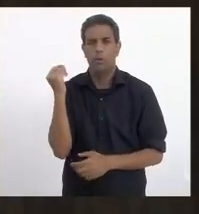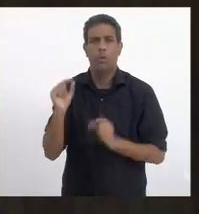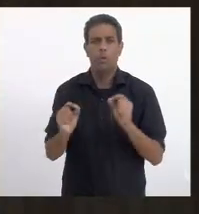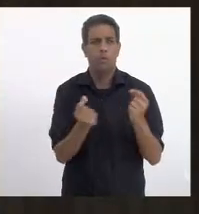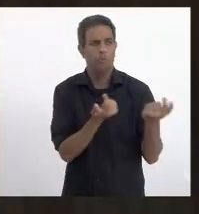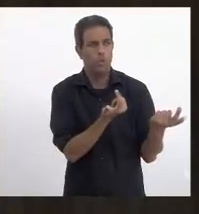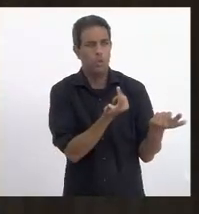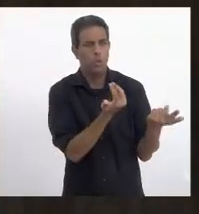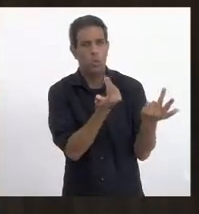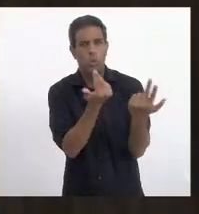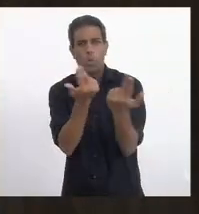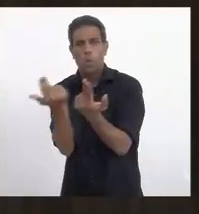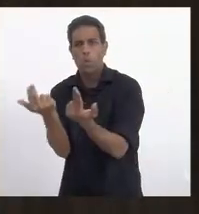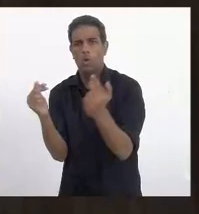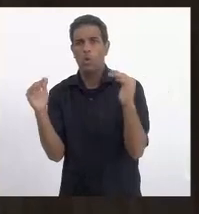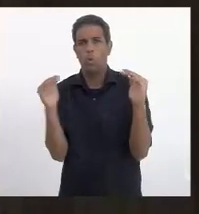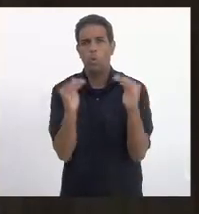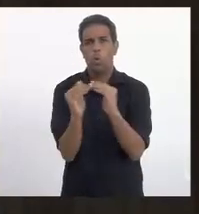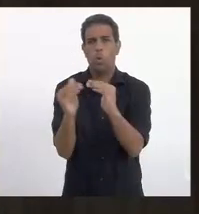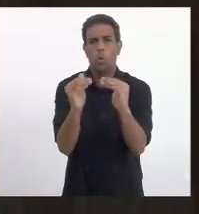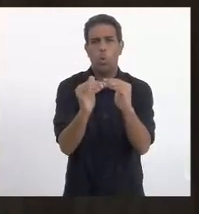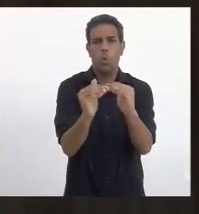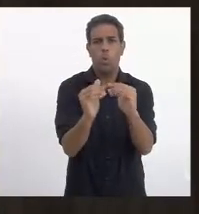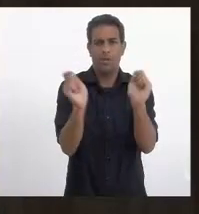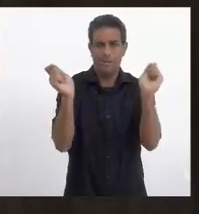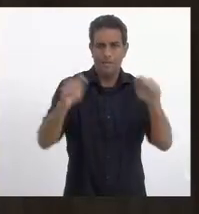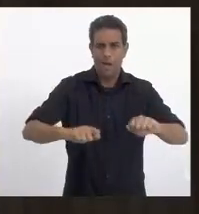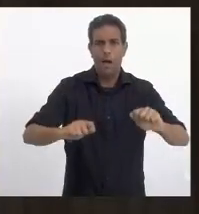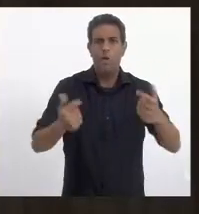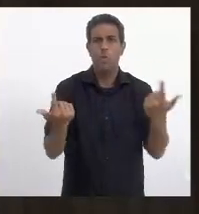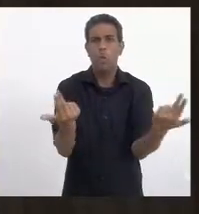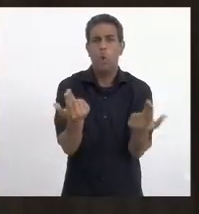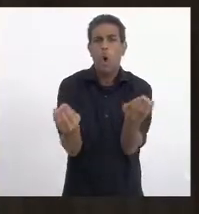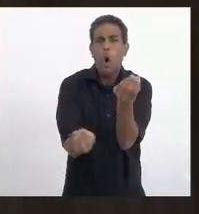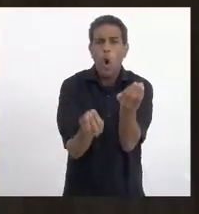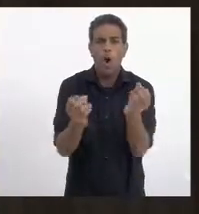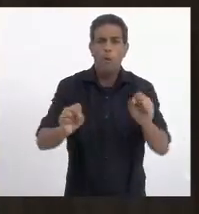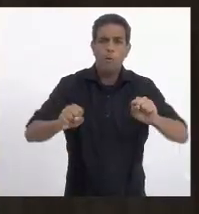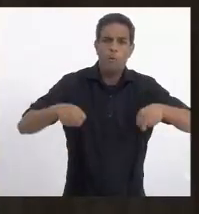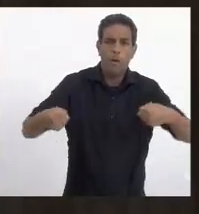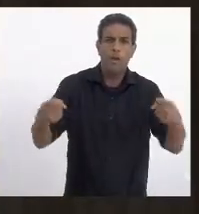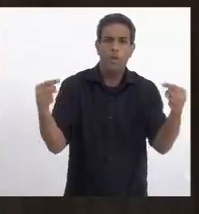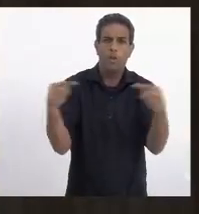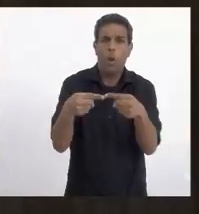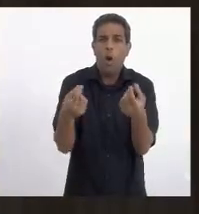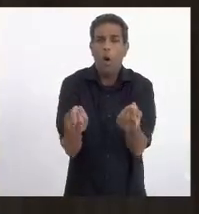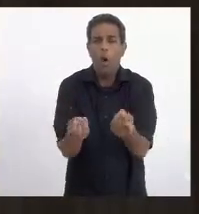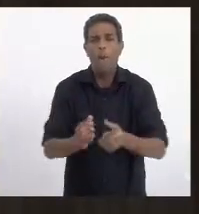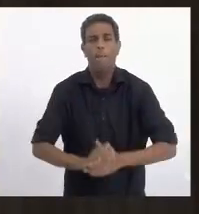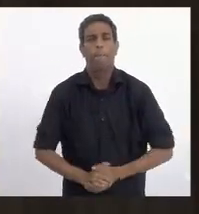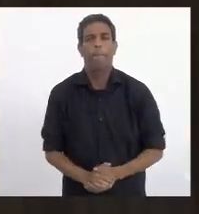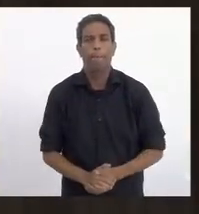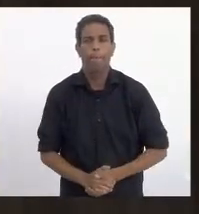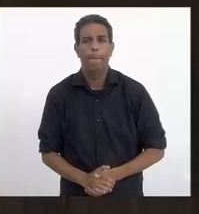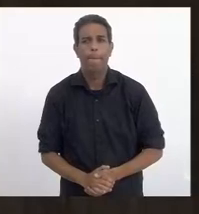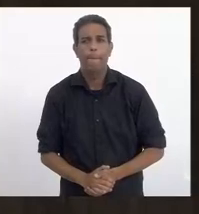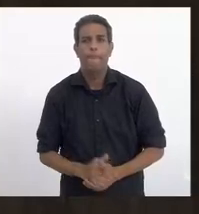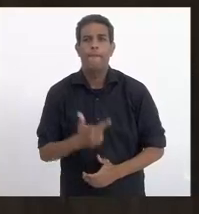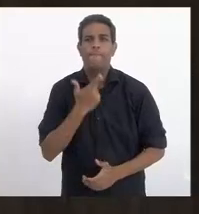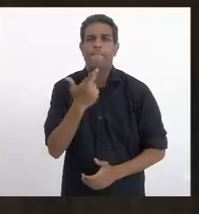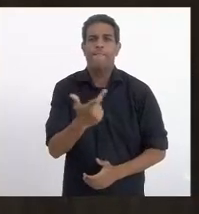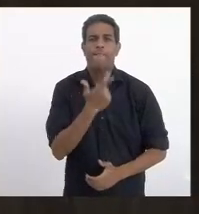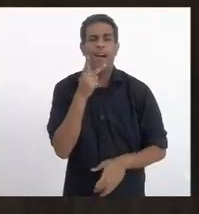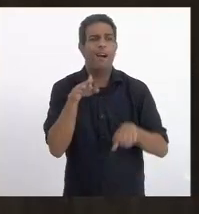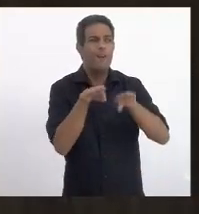o igual na medida que ele não ganha igual na medida que ele não se desgasta igual eu queria